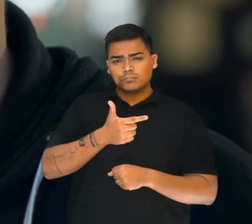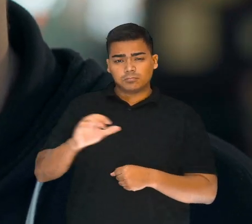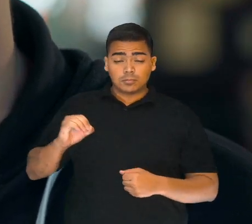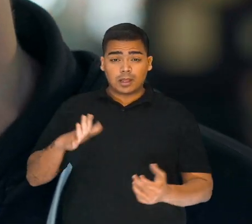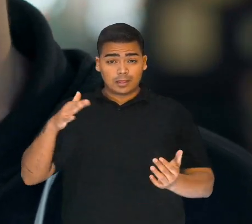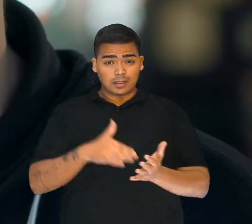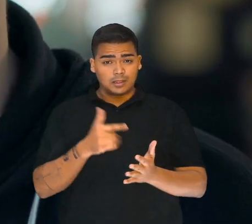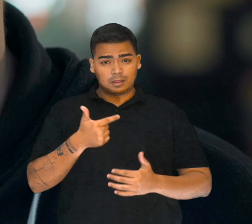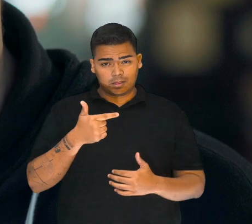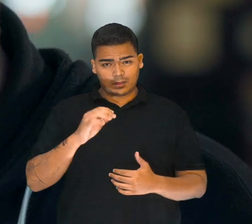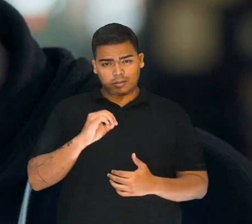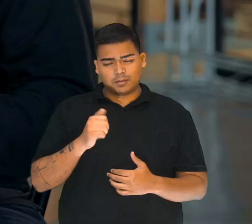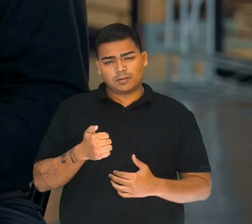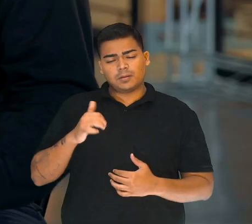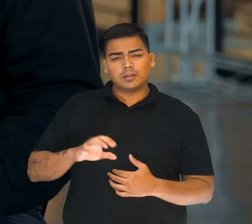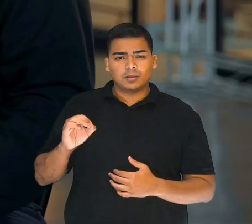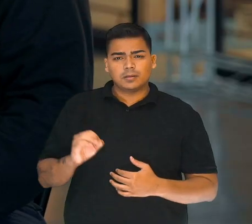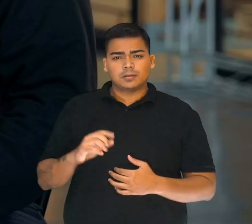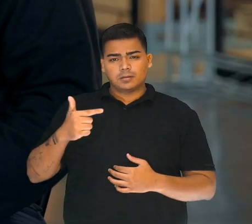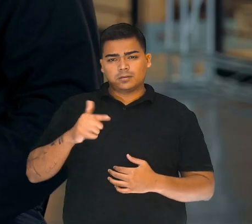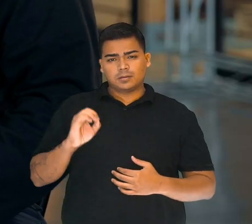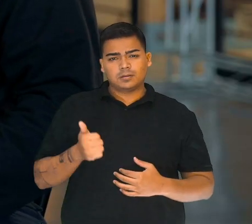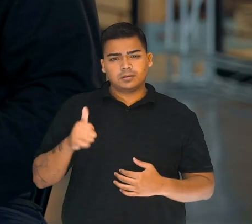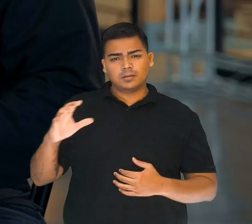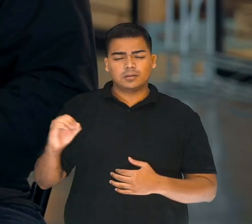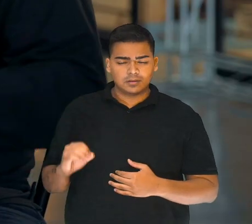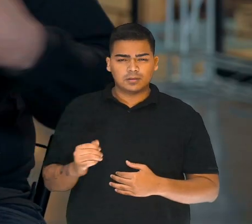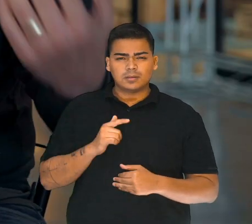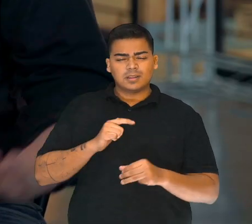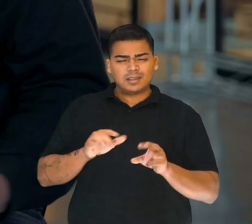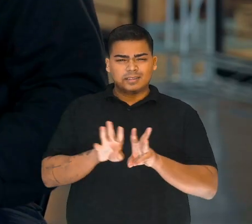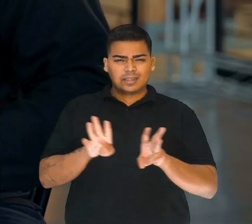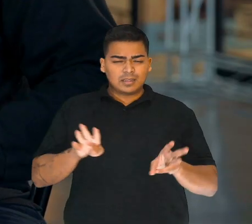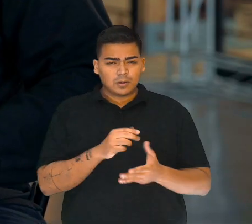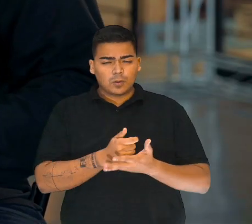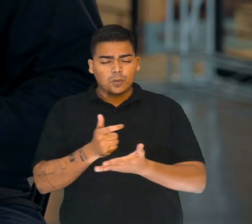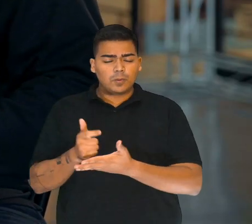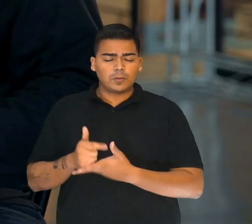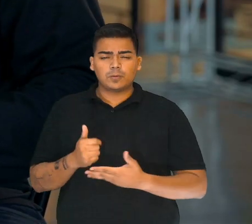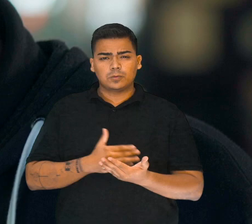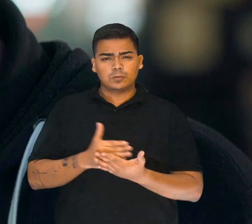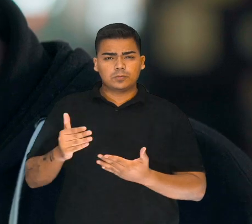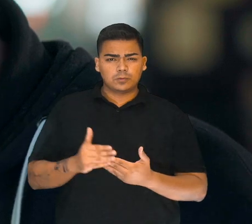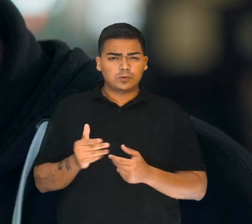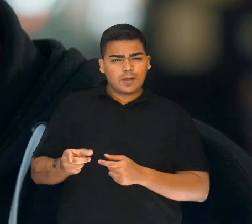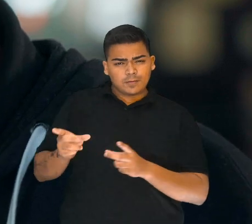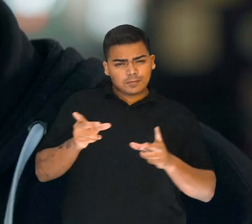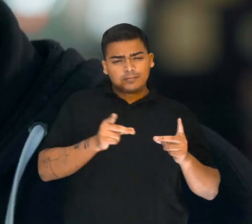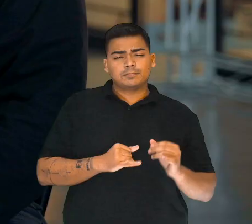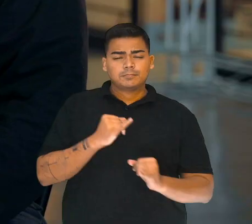2000. Até chegar em 2010. Então, 2010 foi aquela época que a gente tinha os sites de compras coletivas, a gente começou a ter os bons